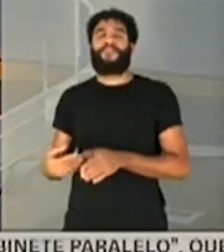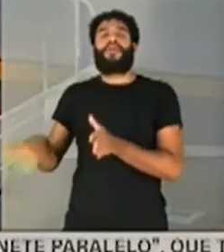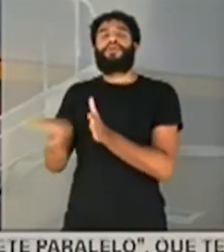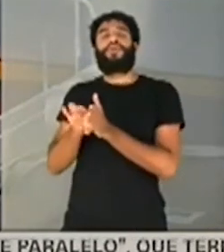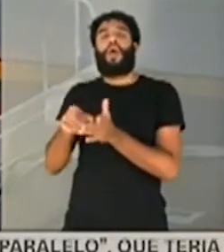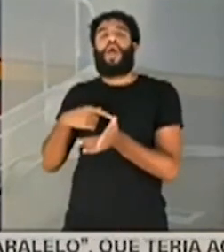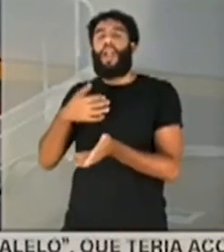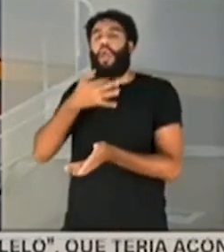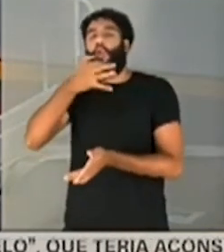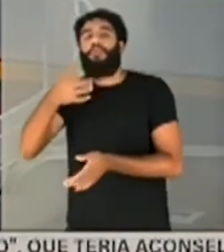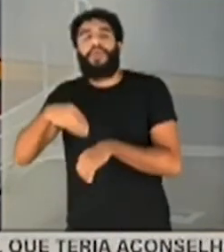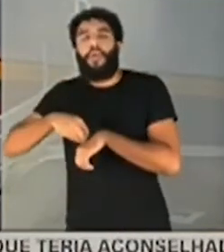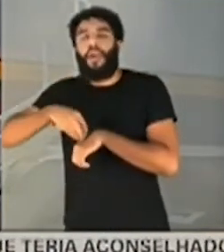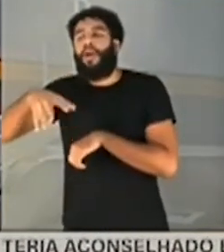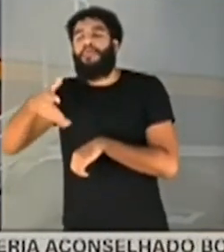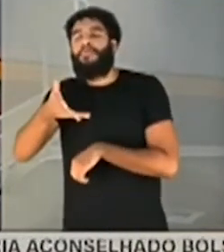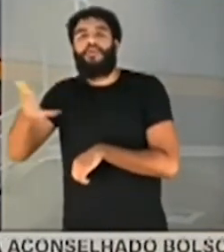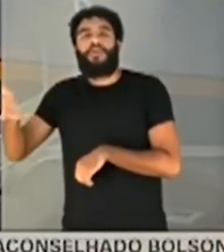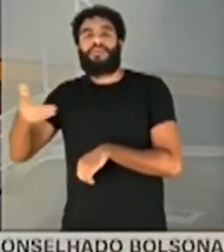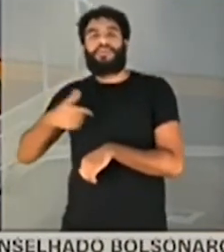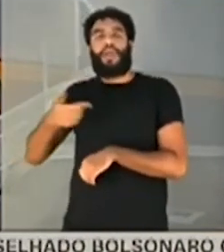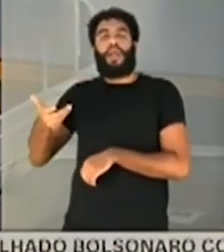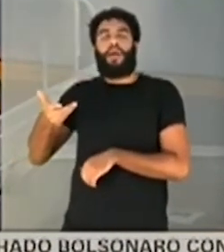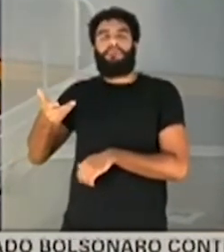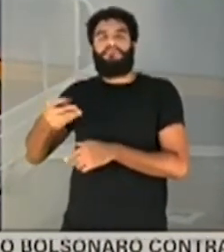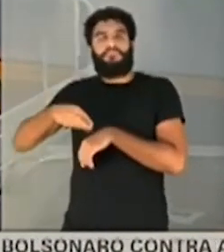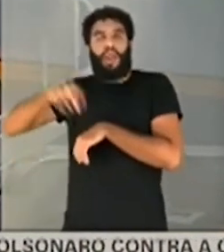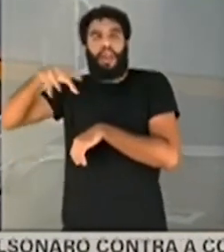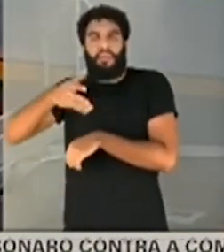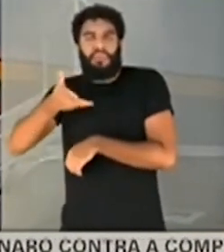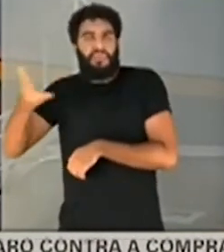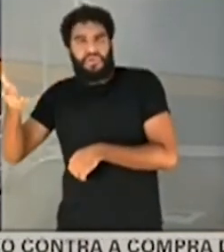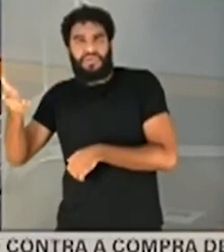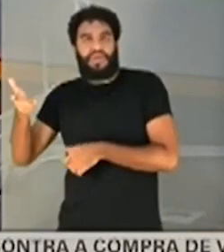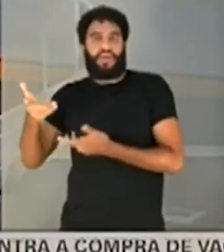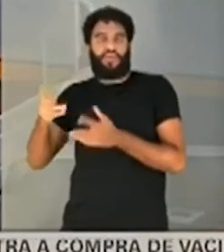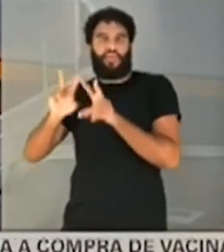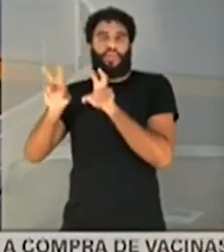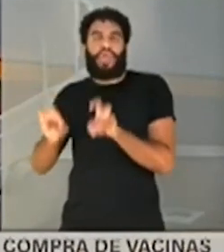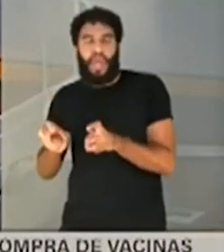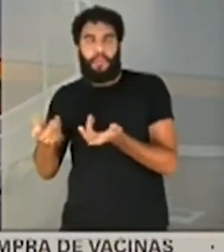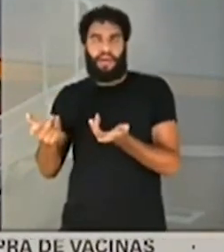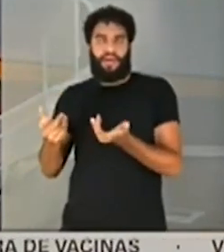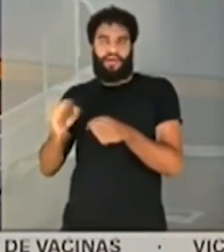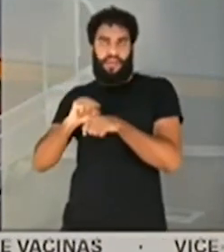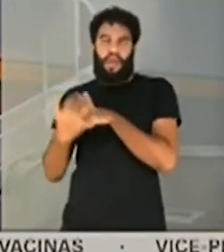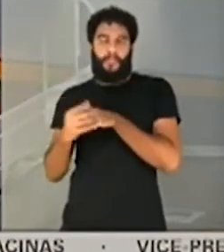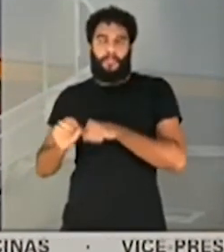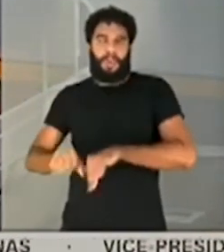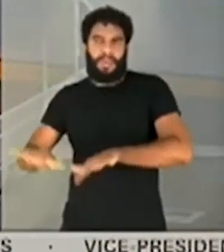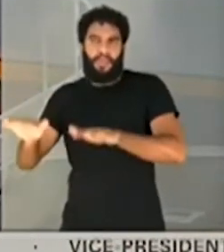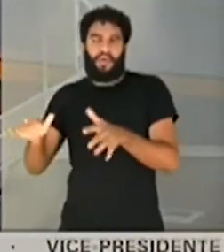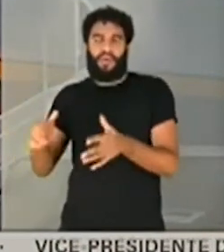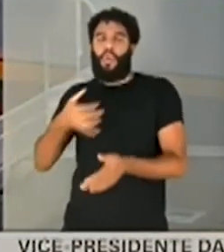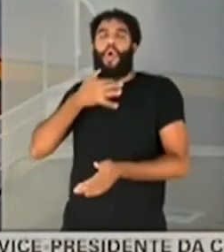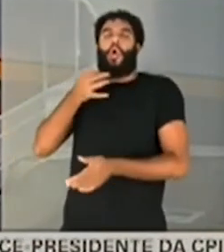quê? Qual a posição que ela veio a defender em relação ao enfrentamento, ao agravamento da pandemia? Qual a posição da doutora Mayra